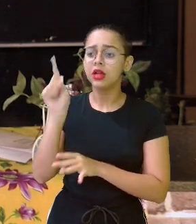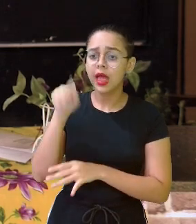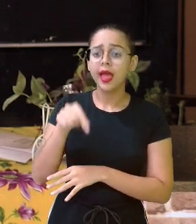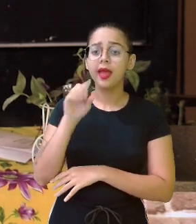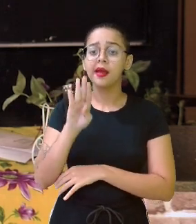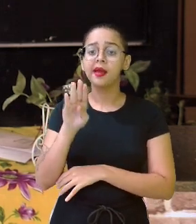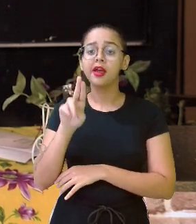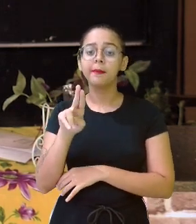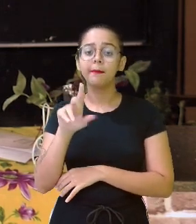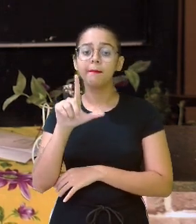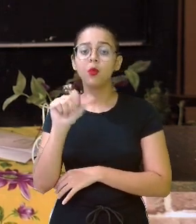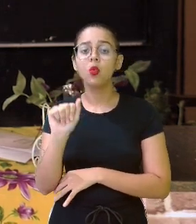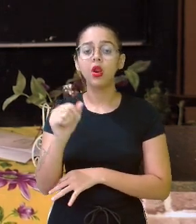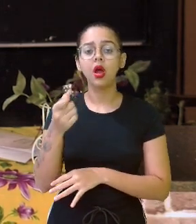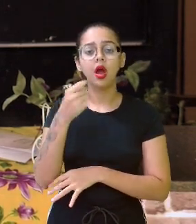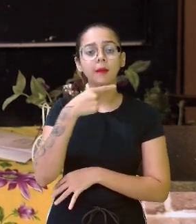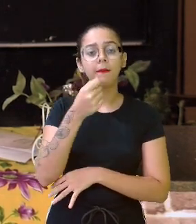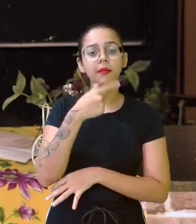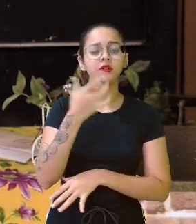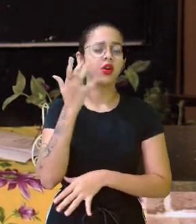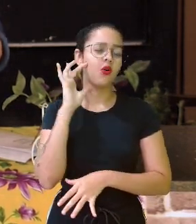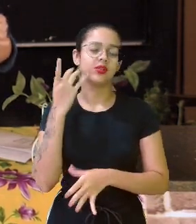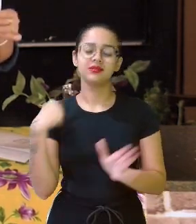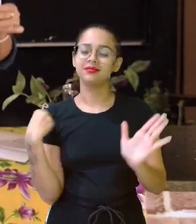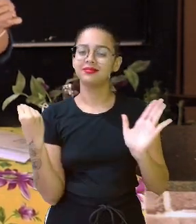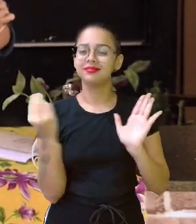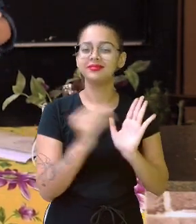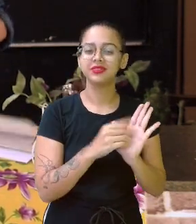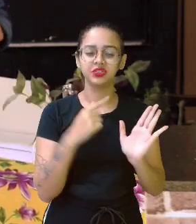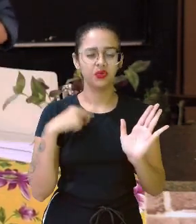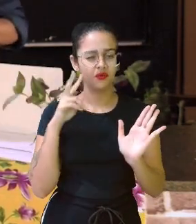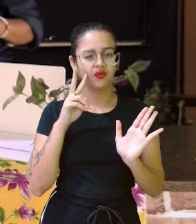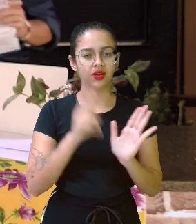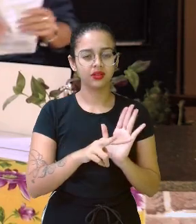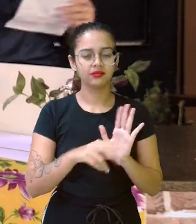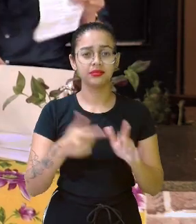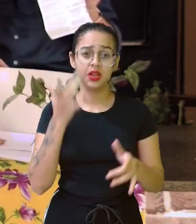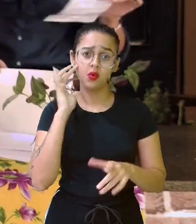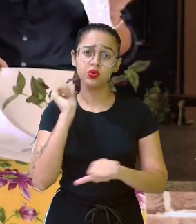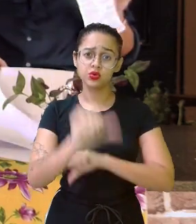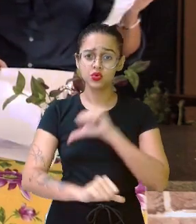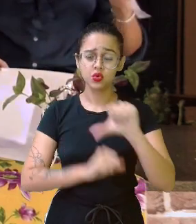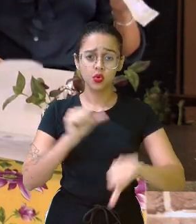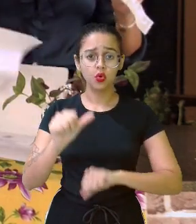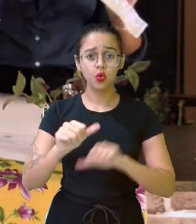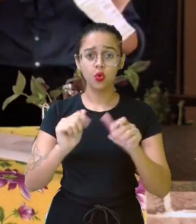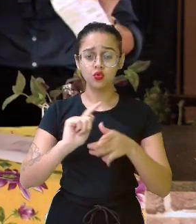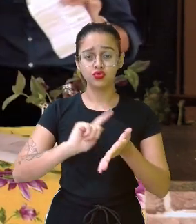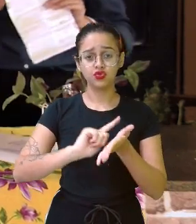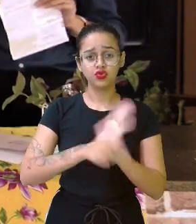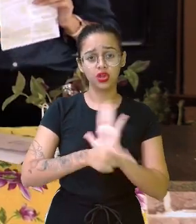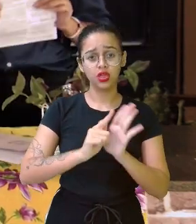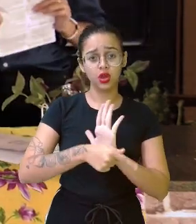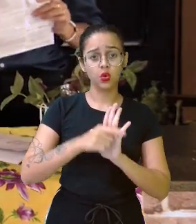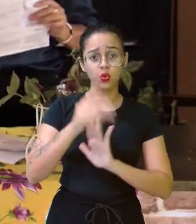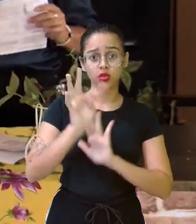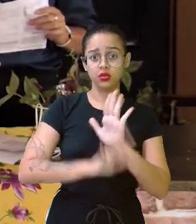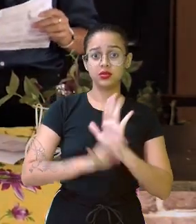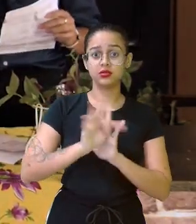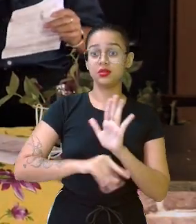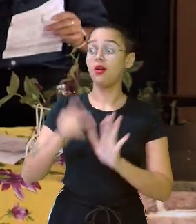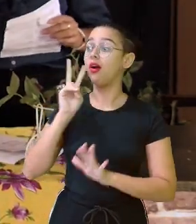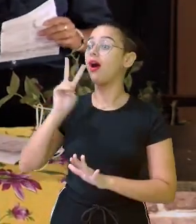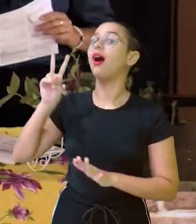remédio, Sinara. Devo ter colocado aqui, deixa eu olhar aqui no meu livro. Eu acho que sim, você trocou o gênero textual aí. Ah, ó, aqui, ó, a